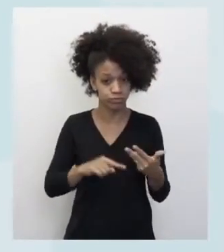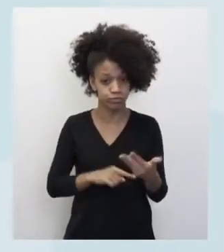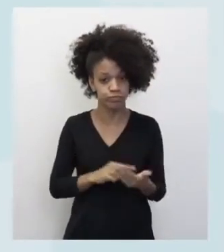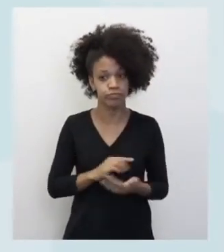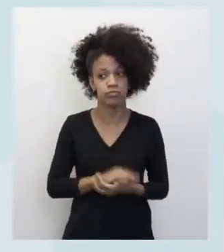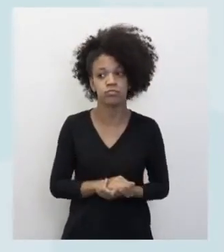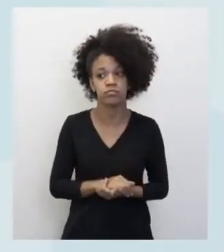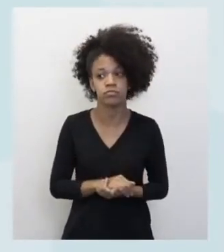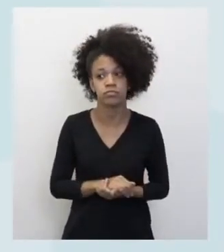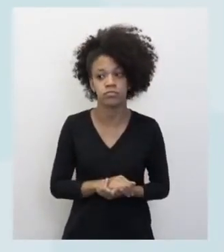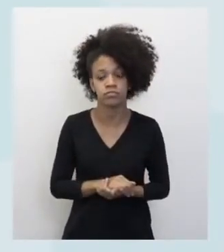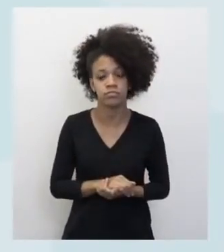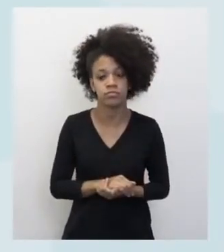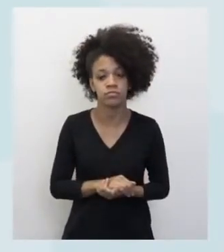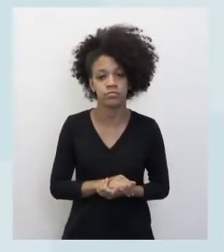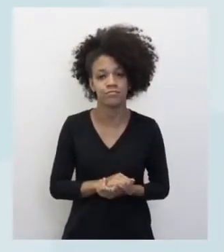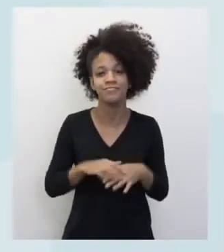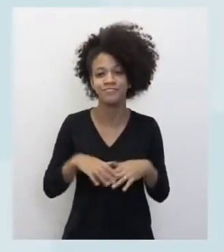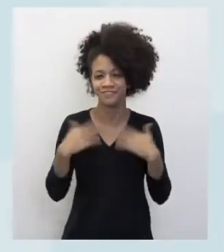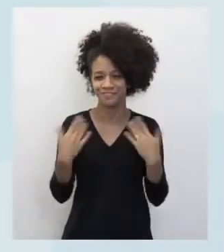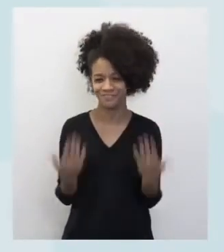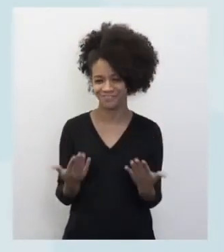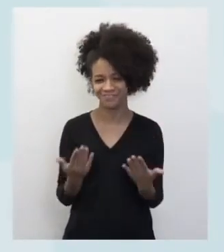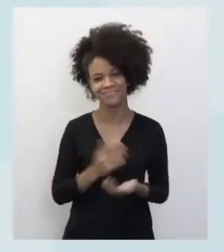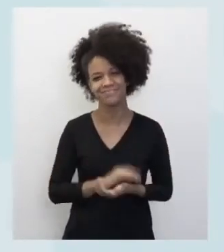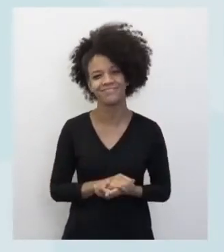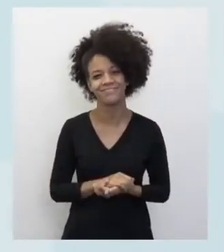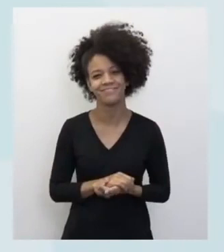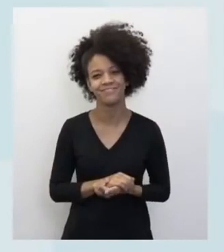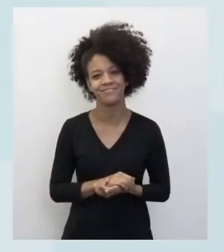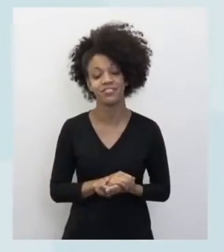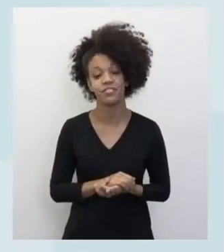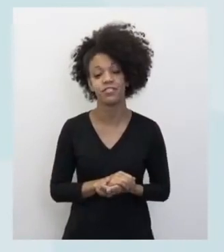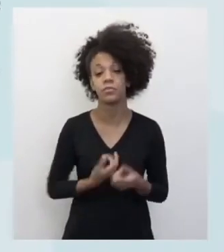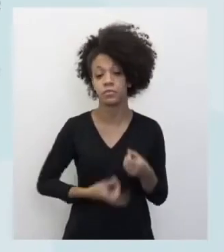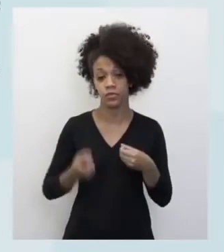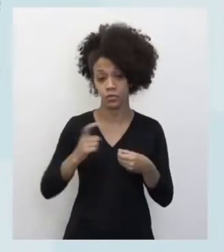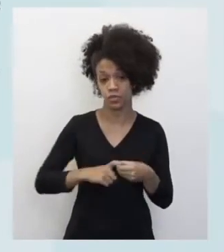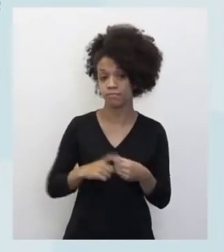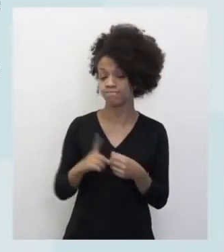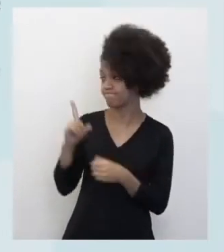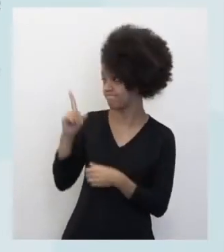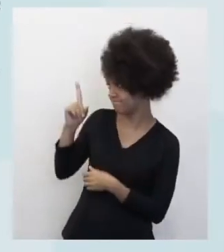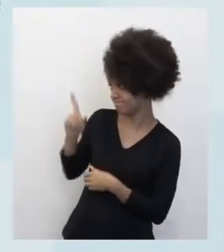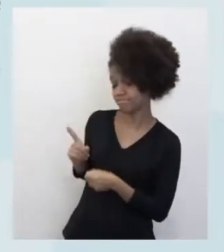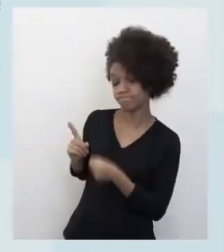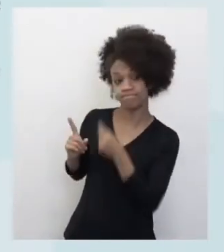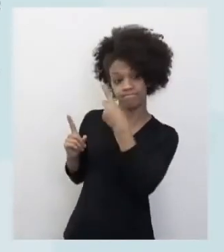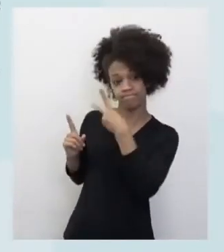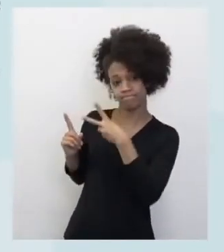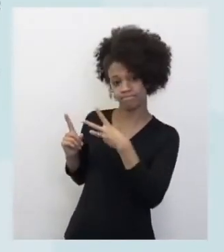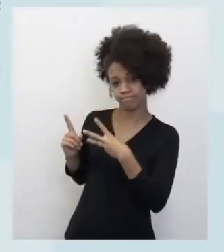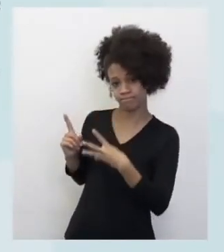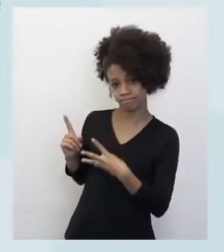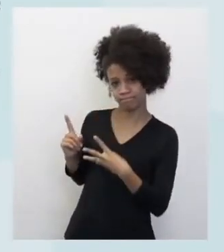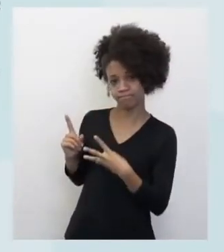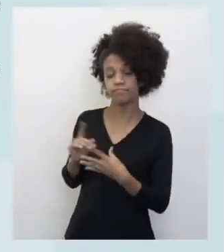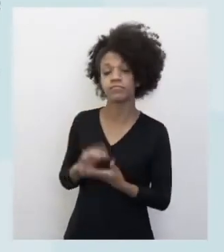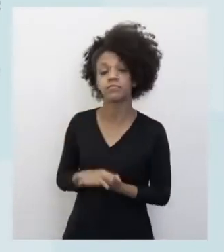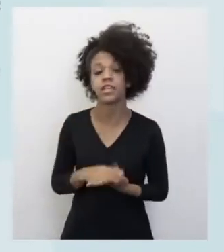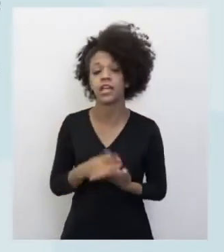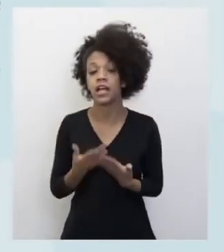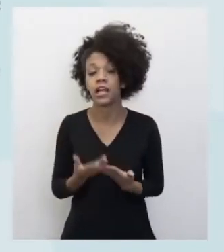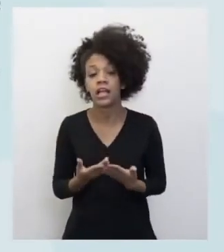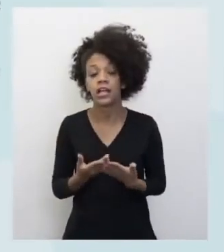favor, slide 7. Depois eu vou deixar a imagem. Vamos voltar, por favor. Ó, ela é estática,